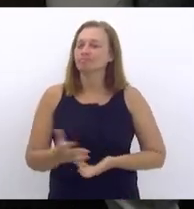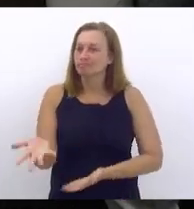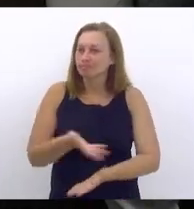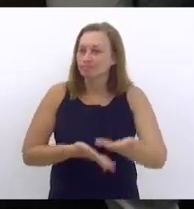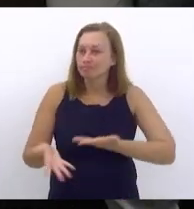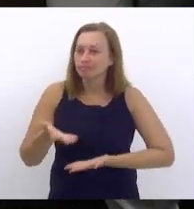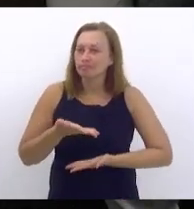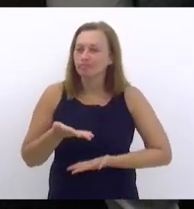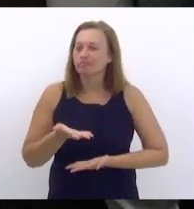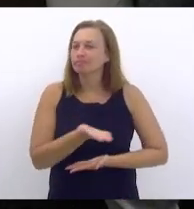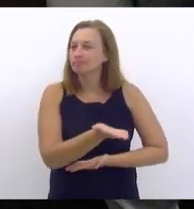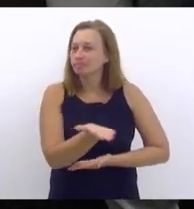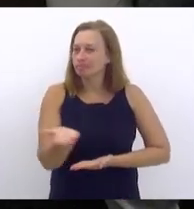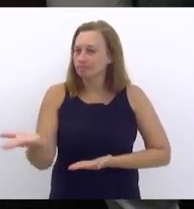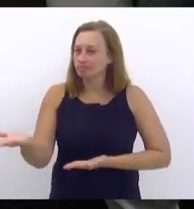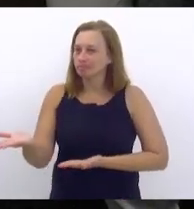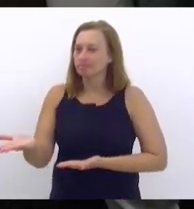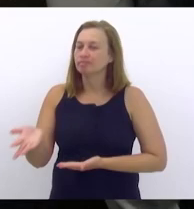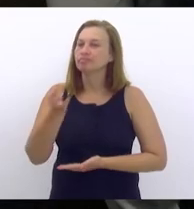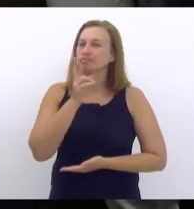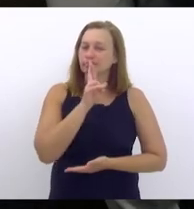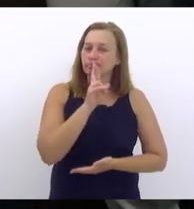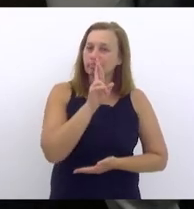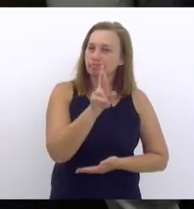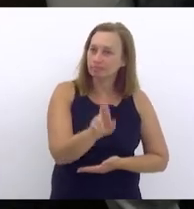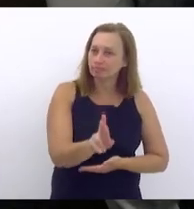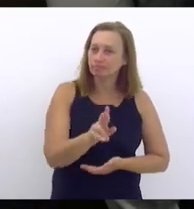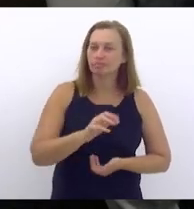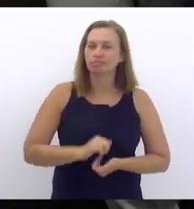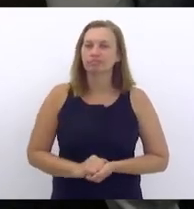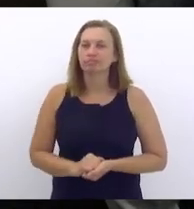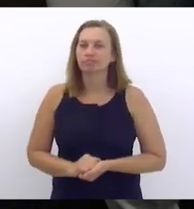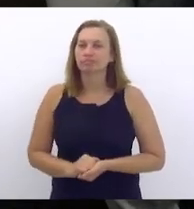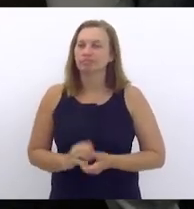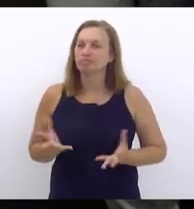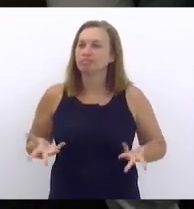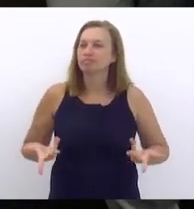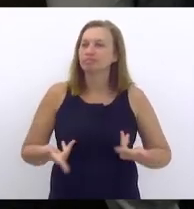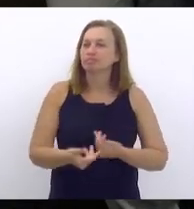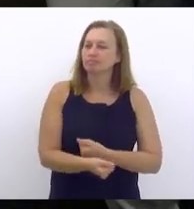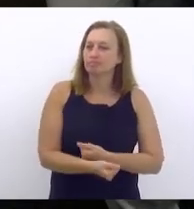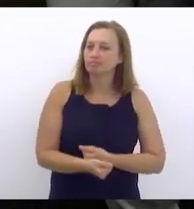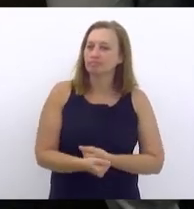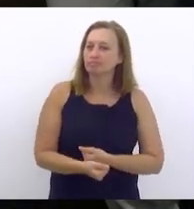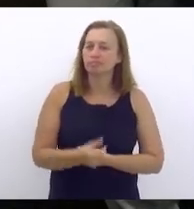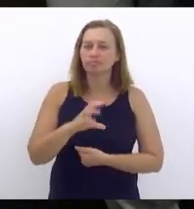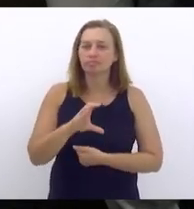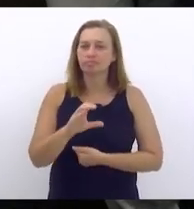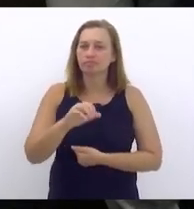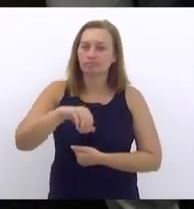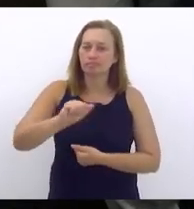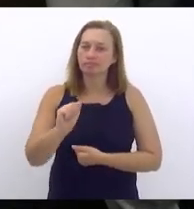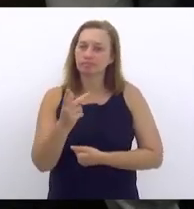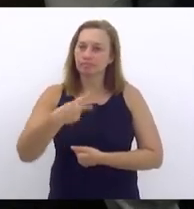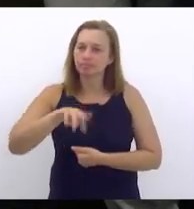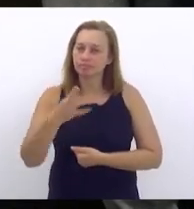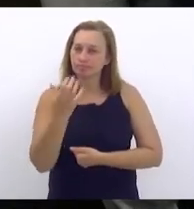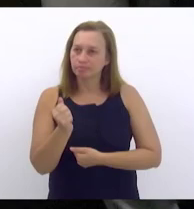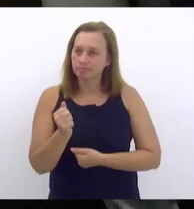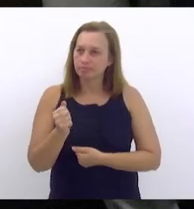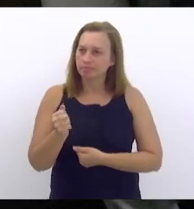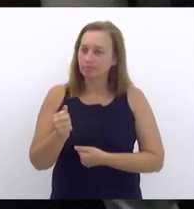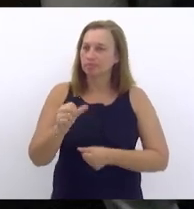com todos os resultados extraordinários desta campanha, que